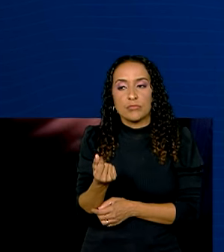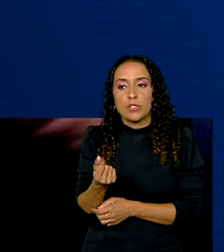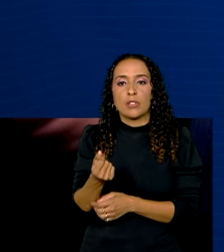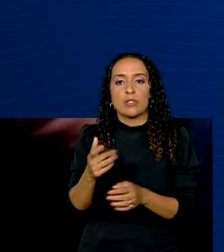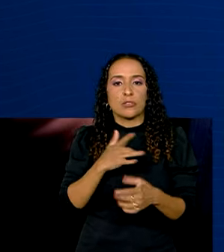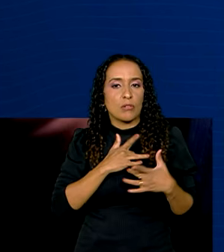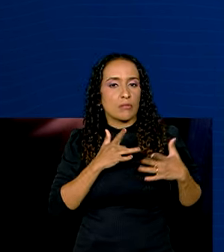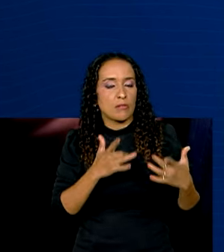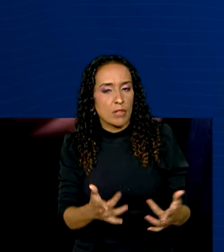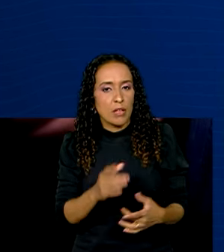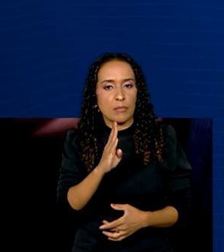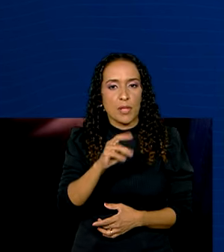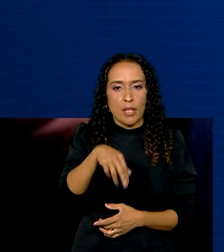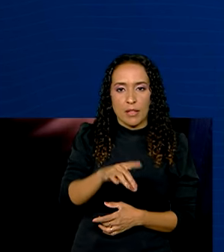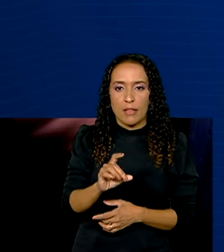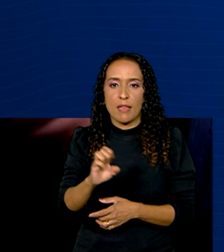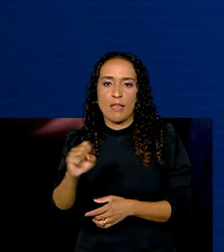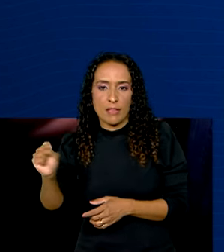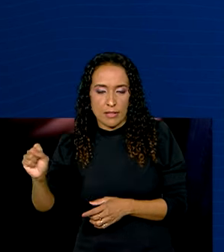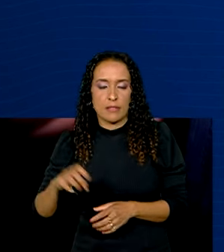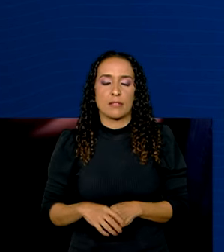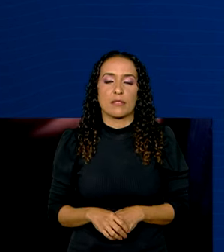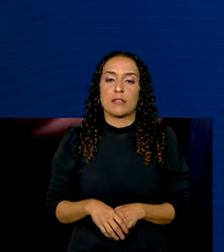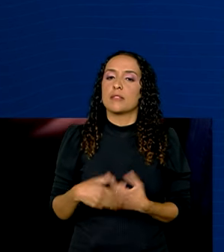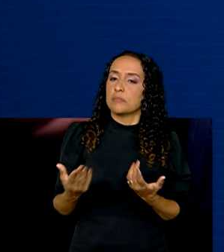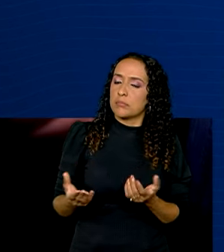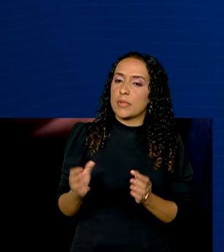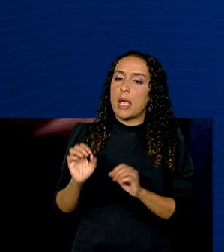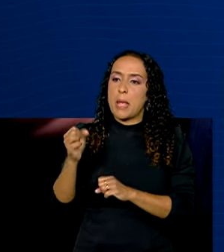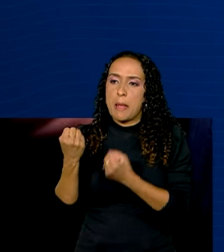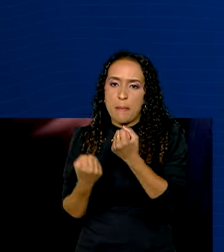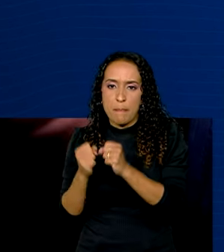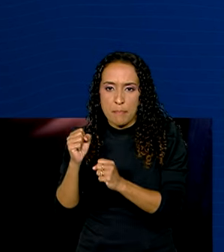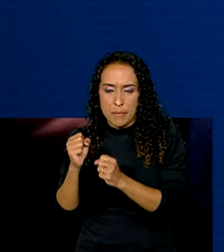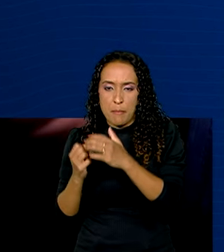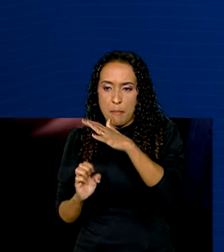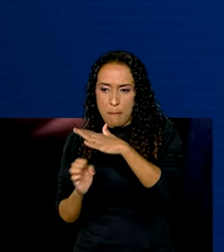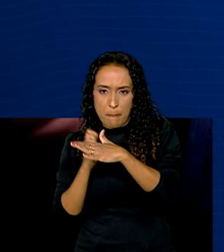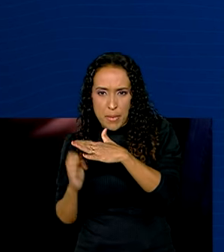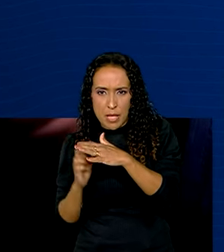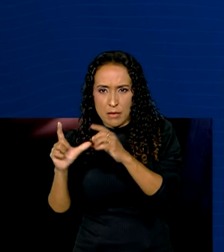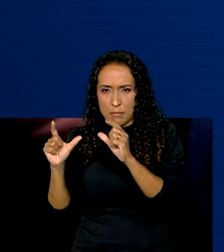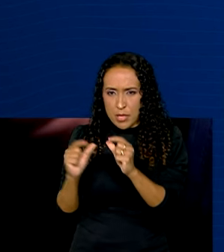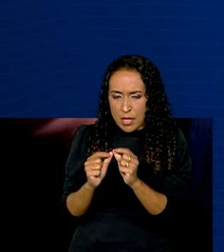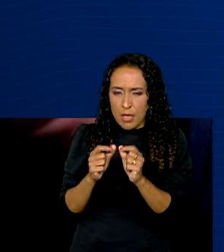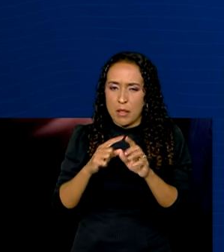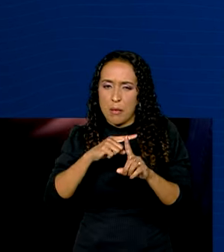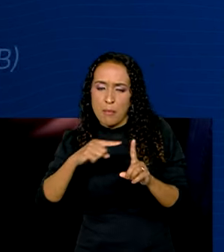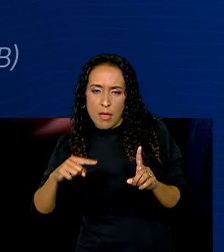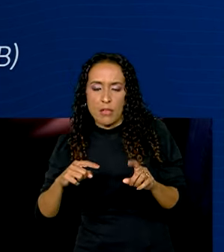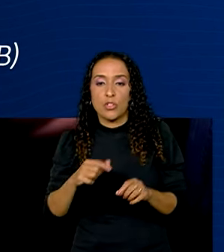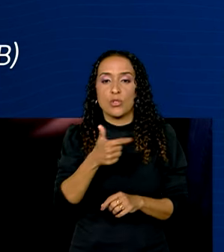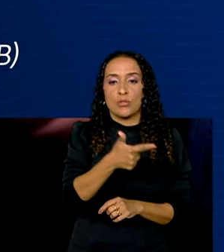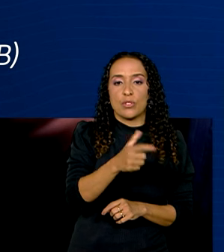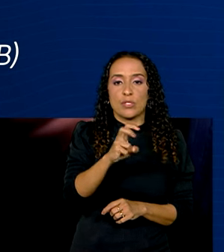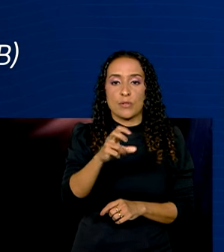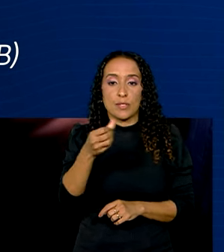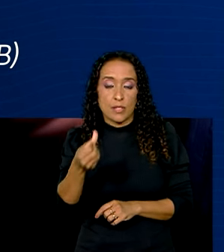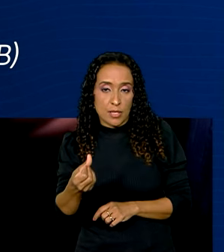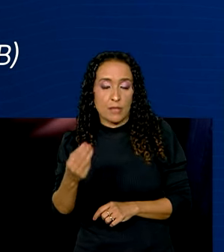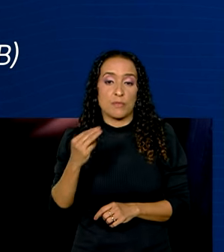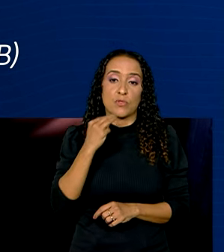solidário pelo BNDES, para micro, pequenas e médias empresas. 256